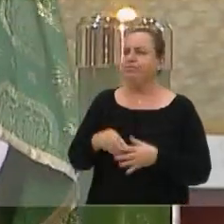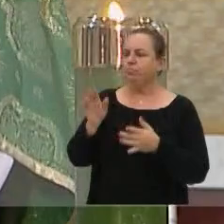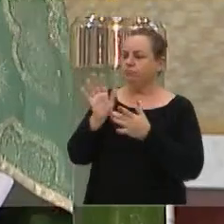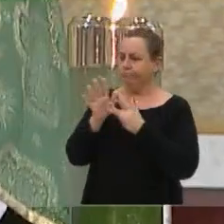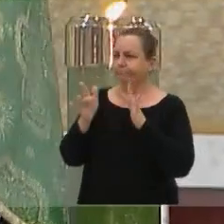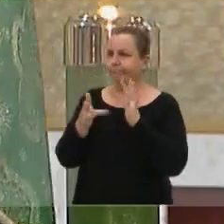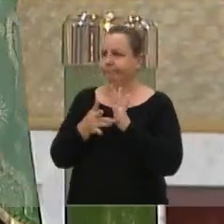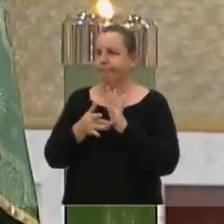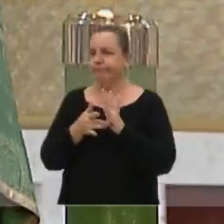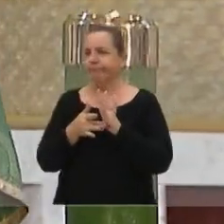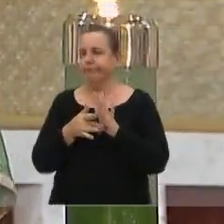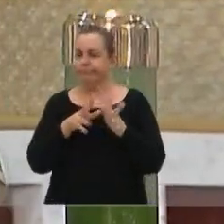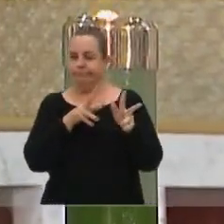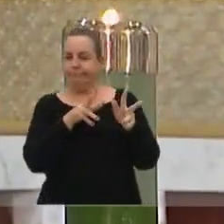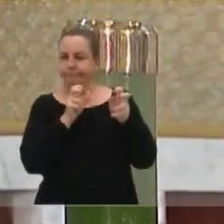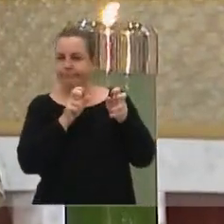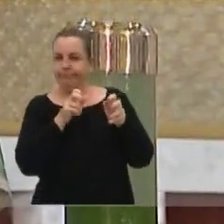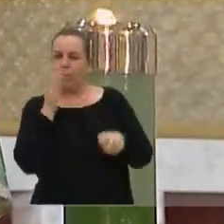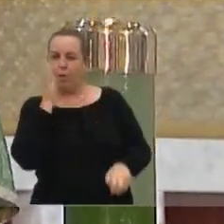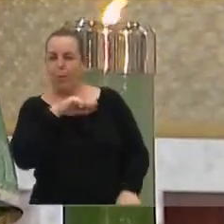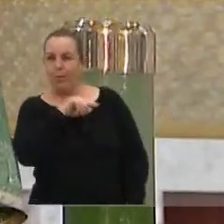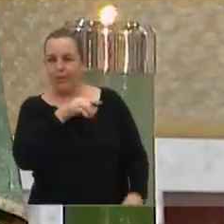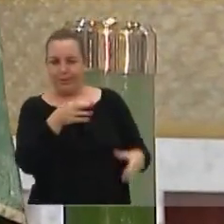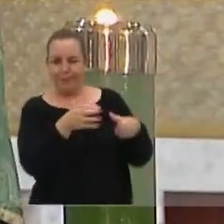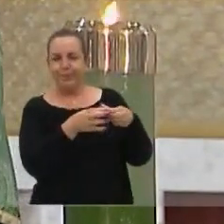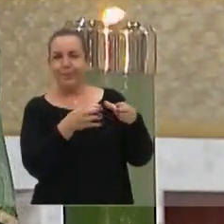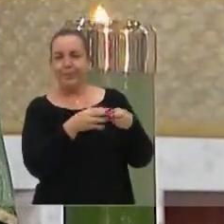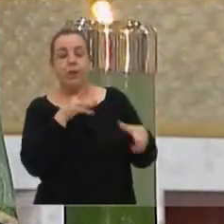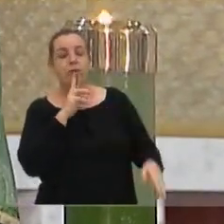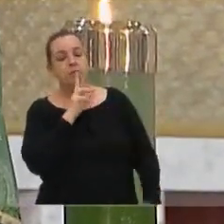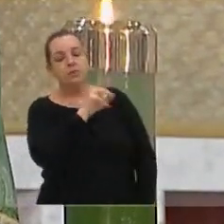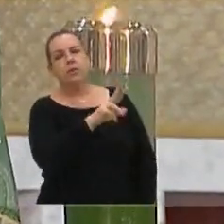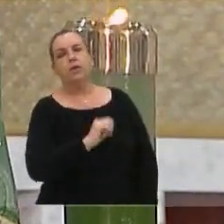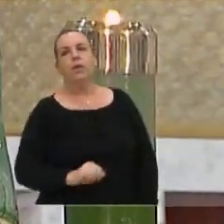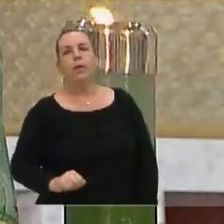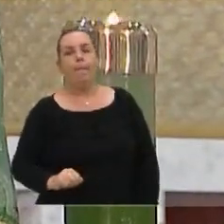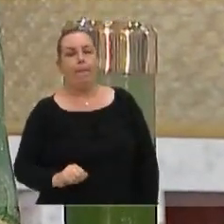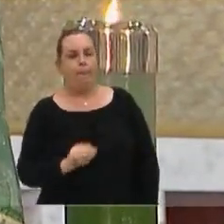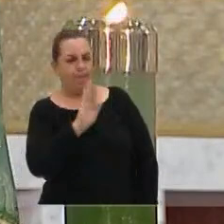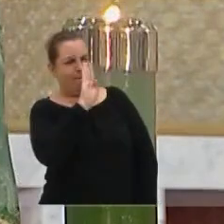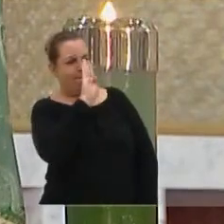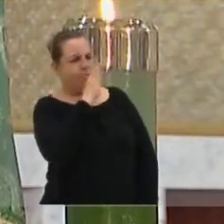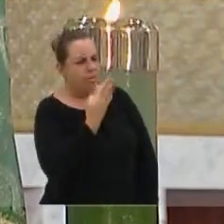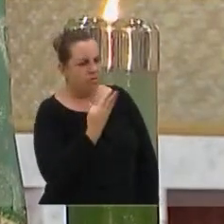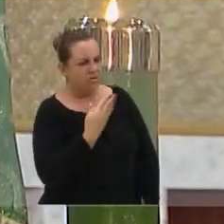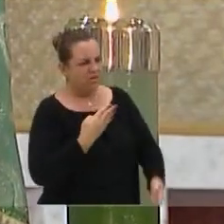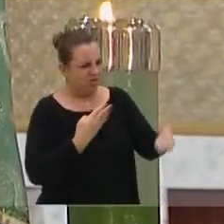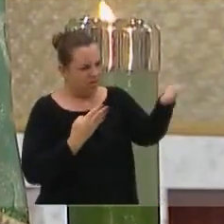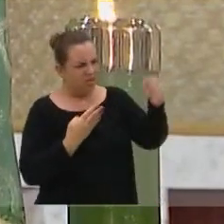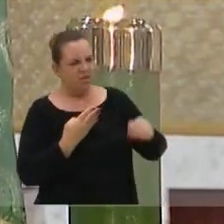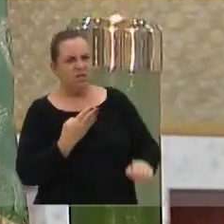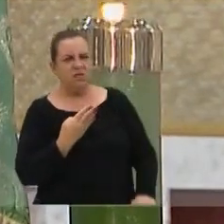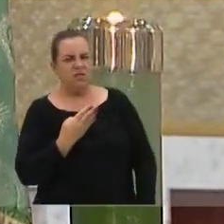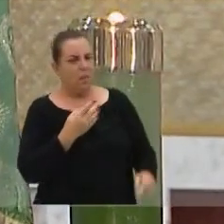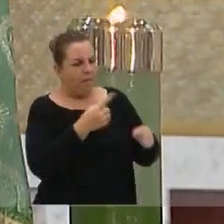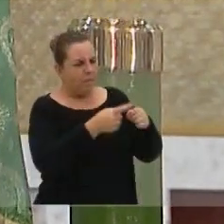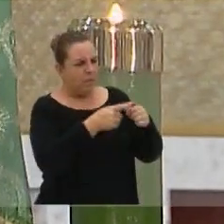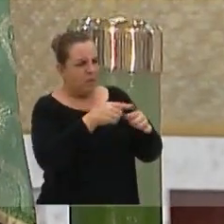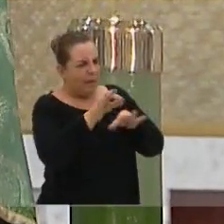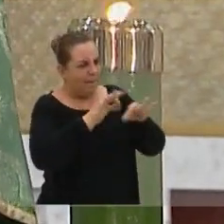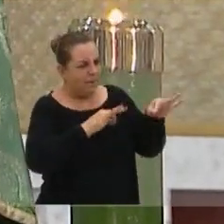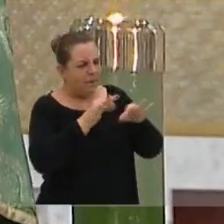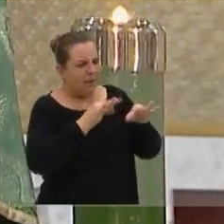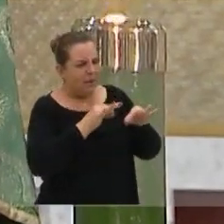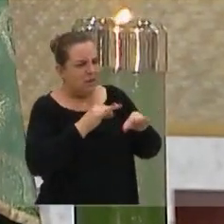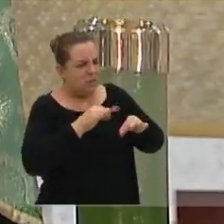Jesus percebeu a maldade deles e disse: Hipócritas, por que me preparais